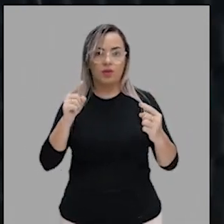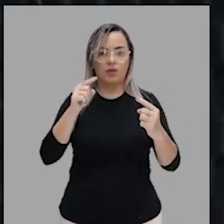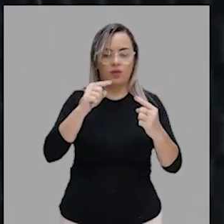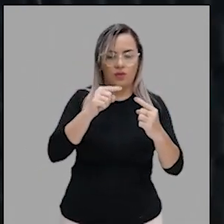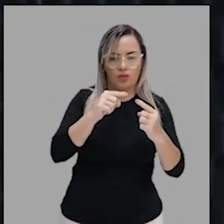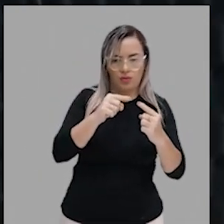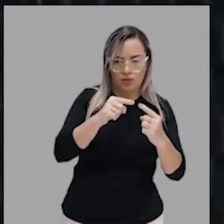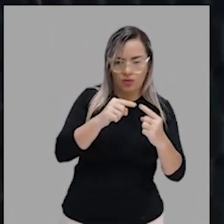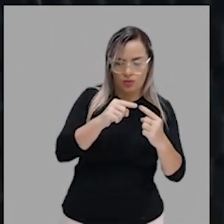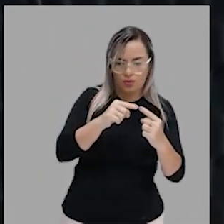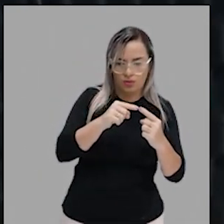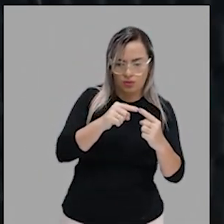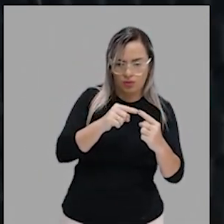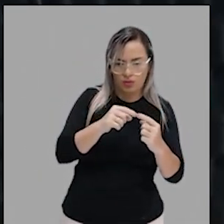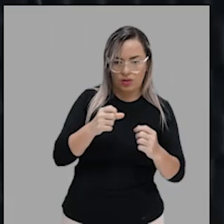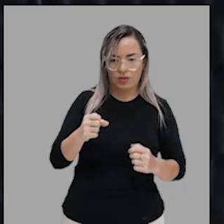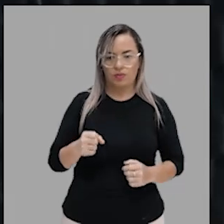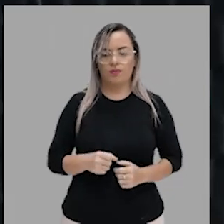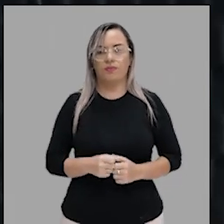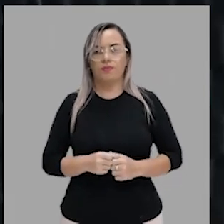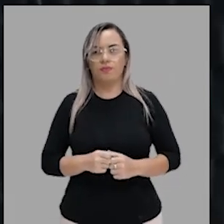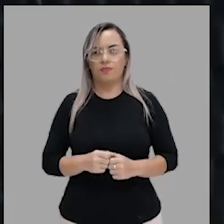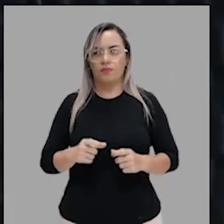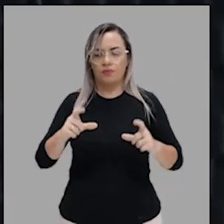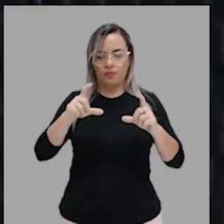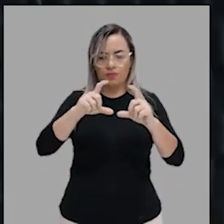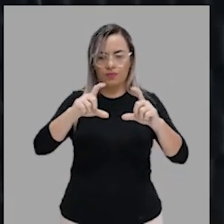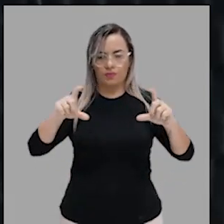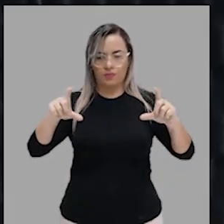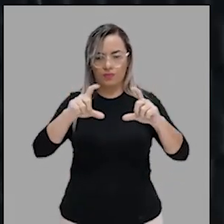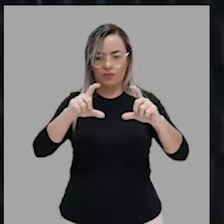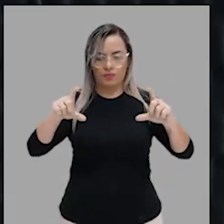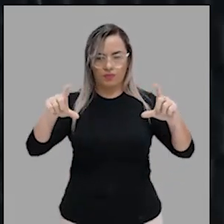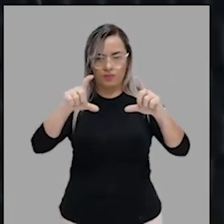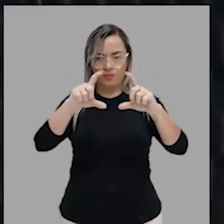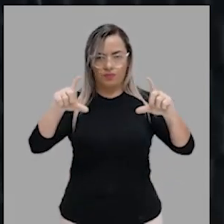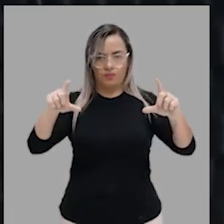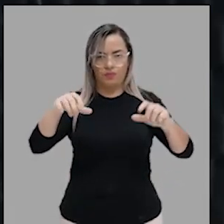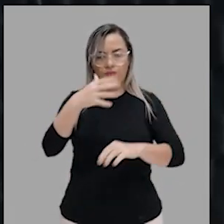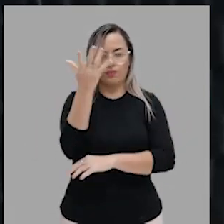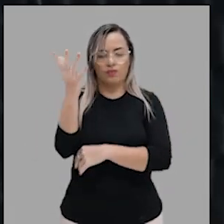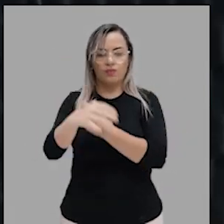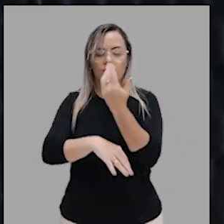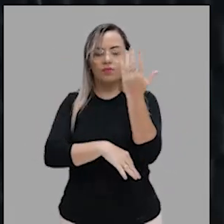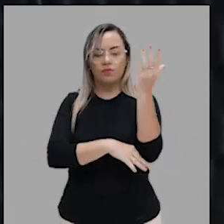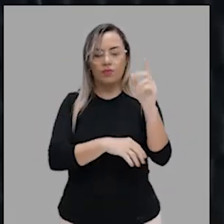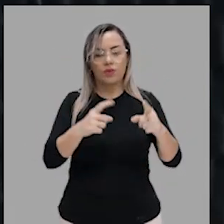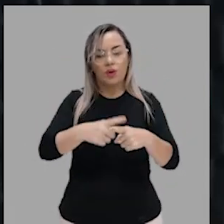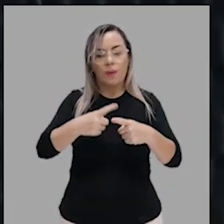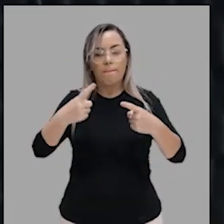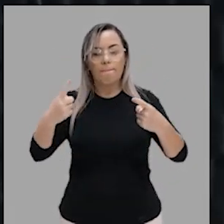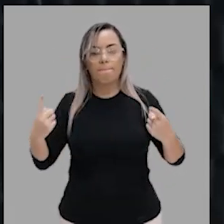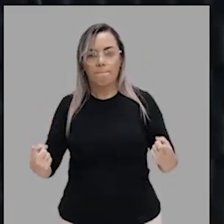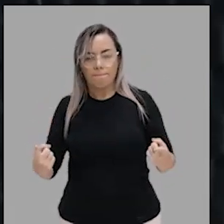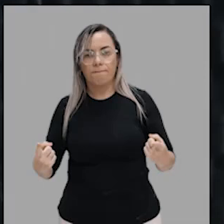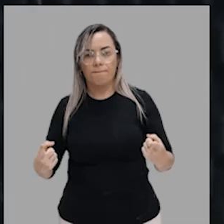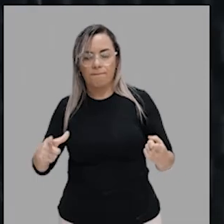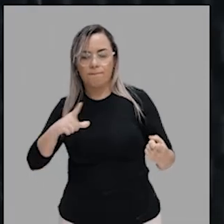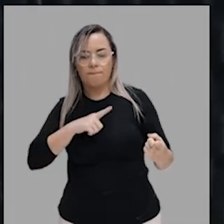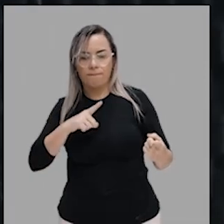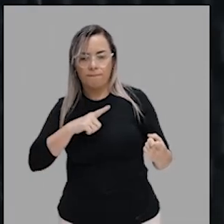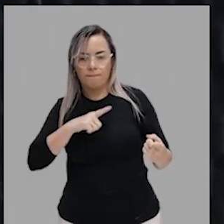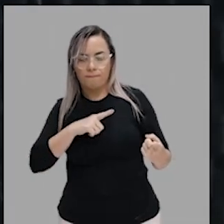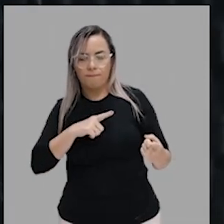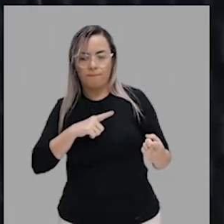Nós estamos no meio desse ambiente, certo? Mas aqui eu também tenho, ó, campanha do